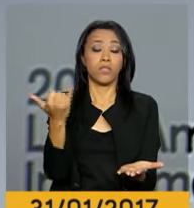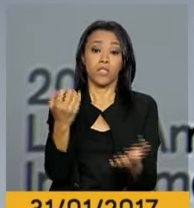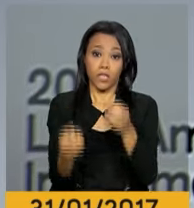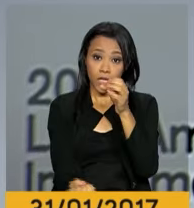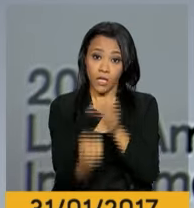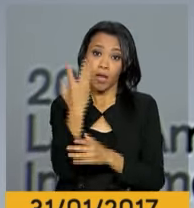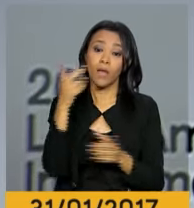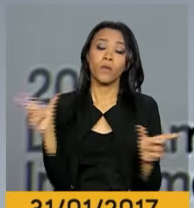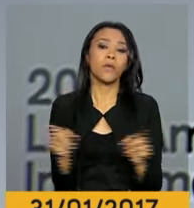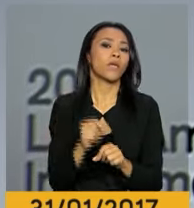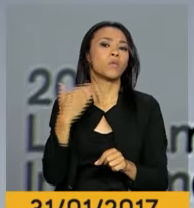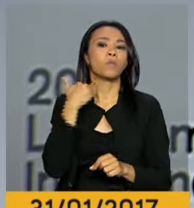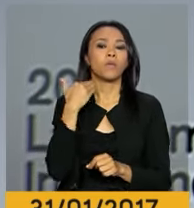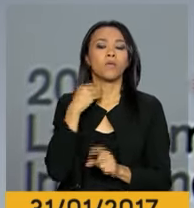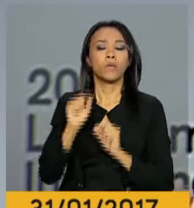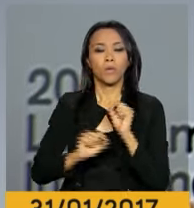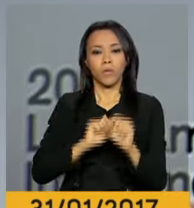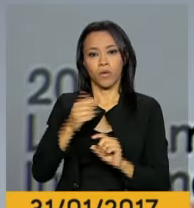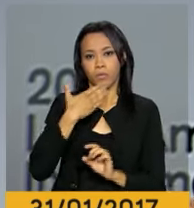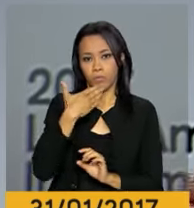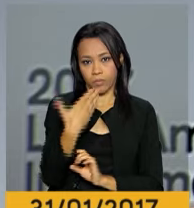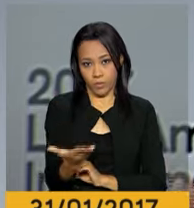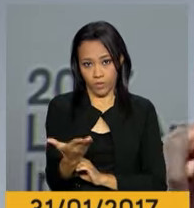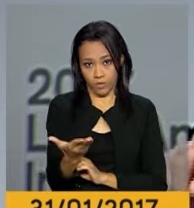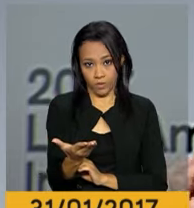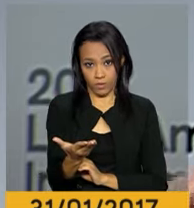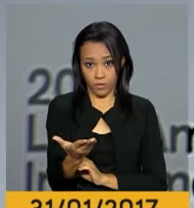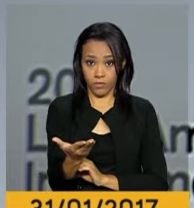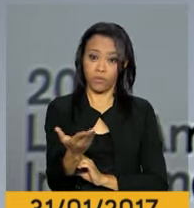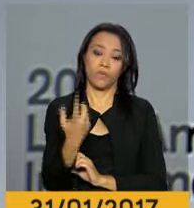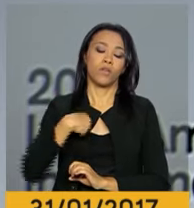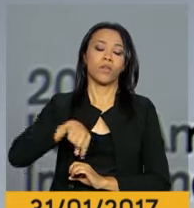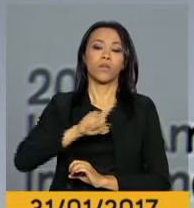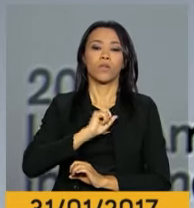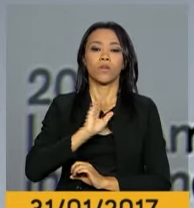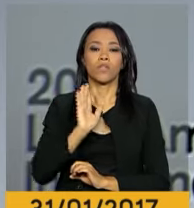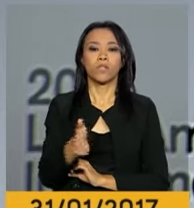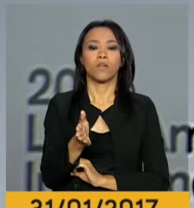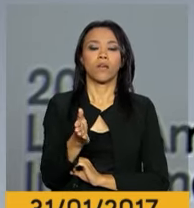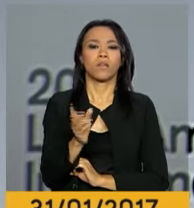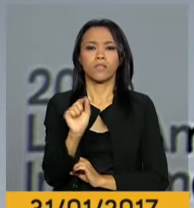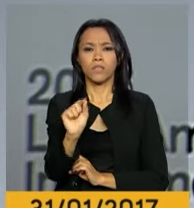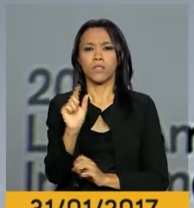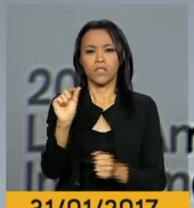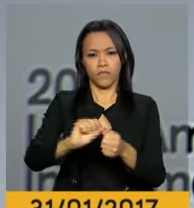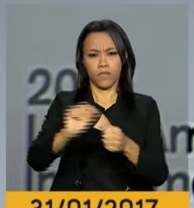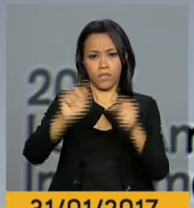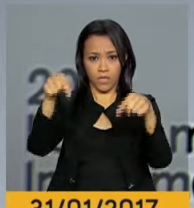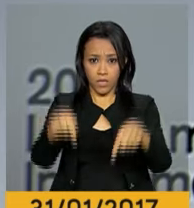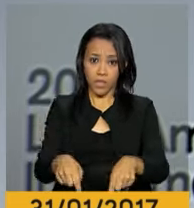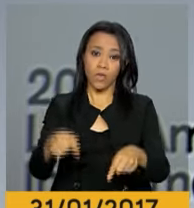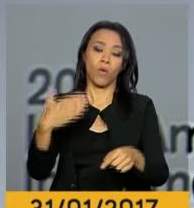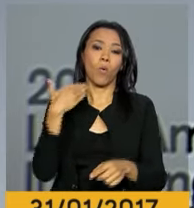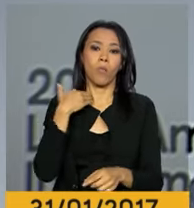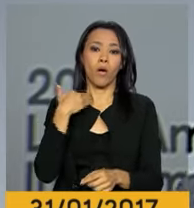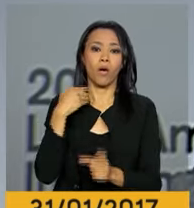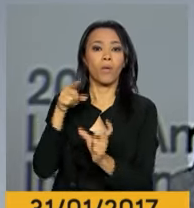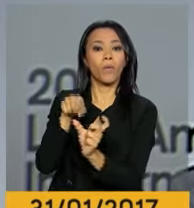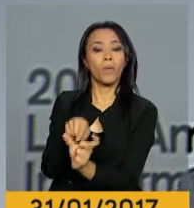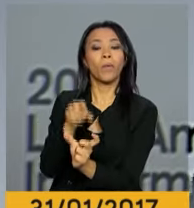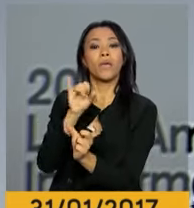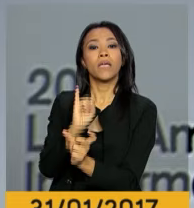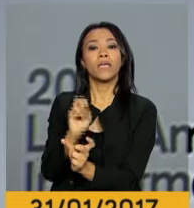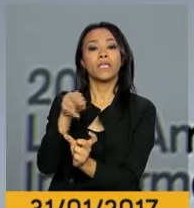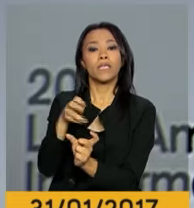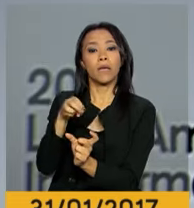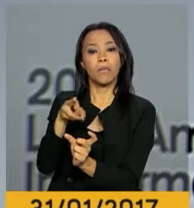desenvolvimento o pleito insistente que nós acolhemos de realizar aqui com o banco interamericano de desenvolvimento em